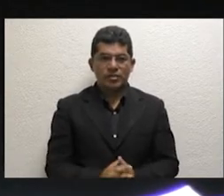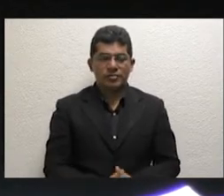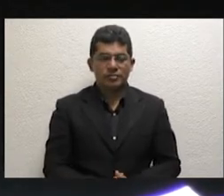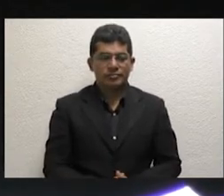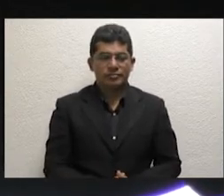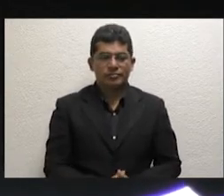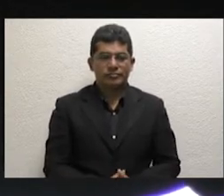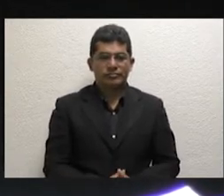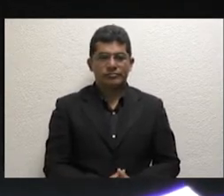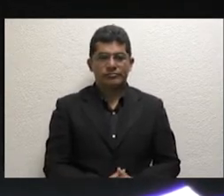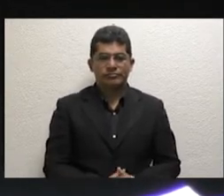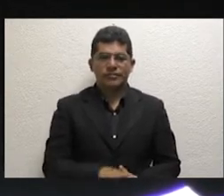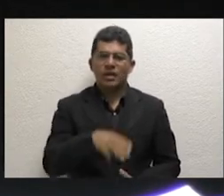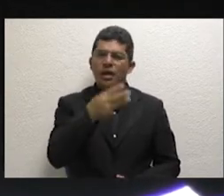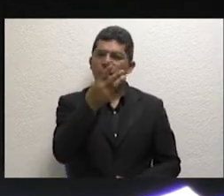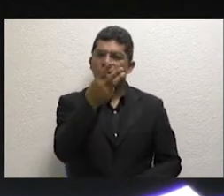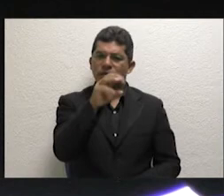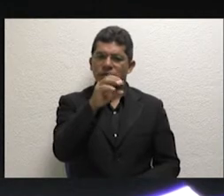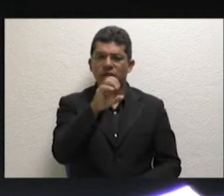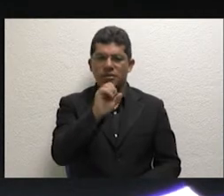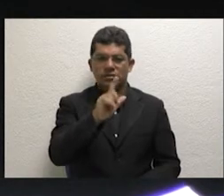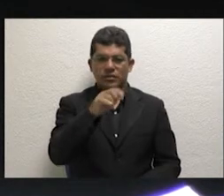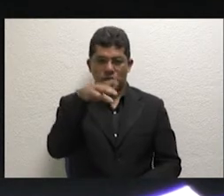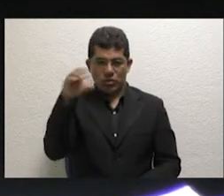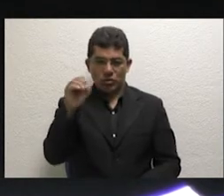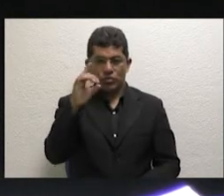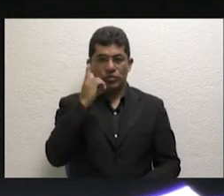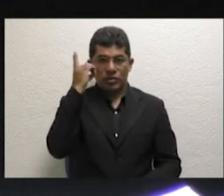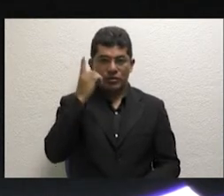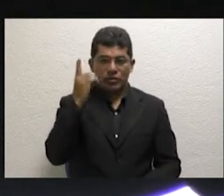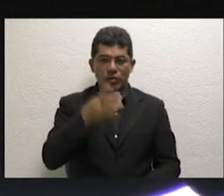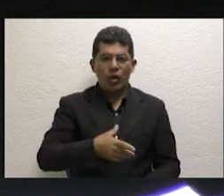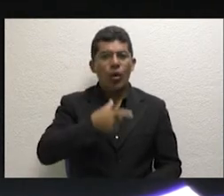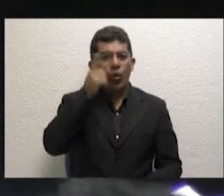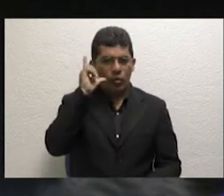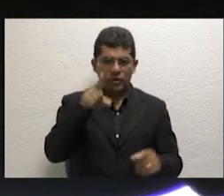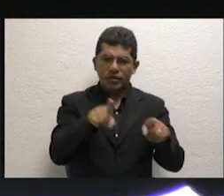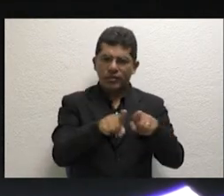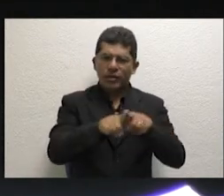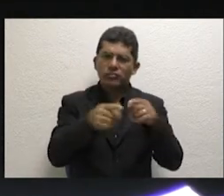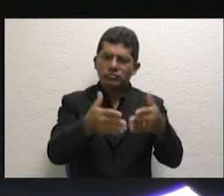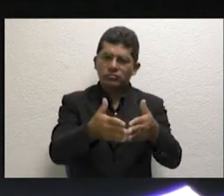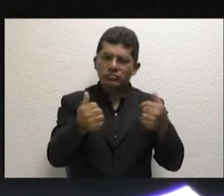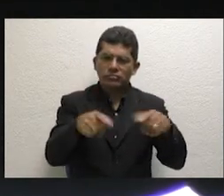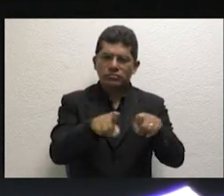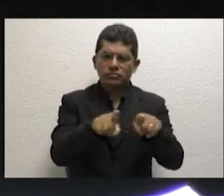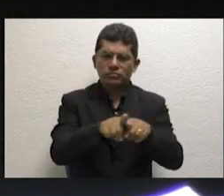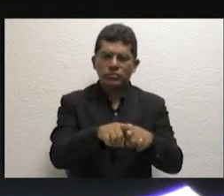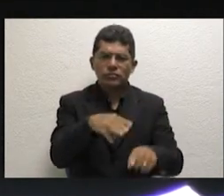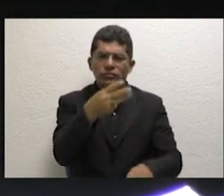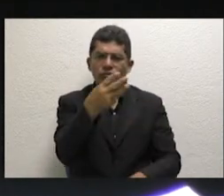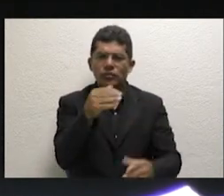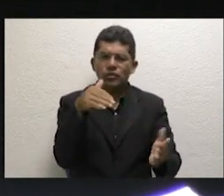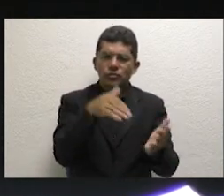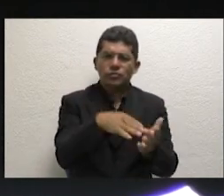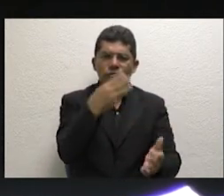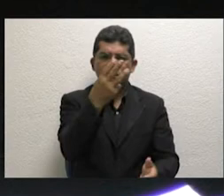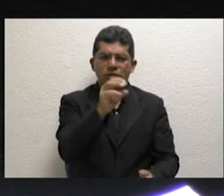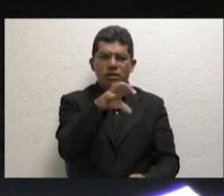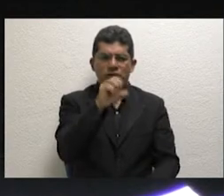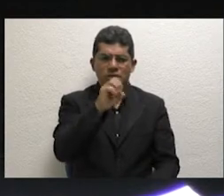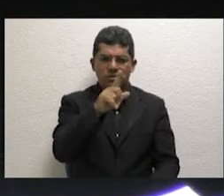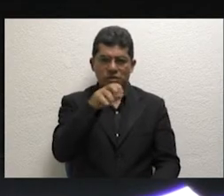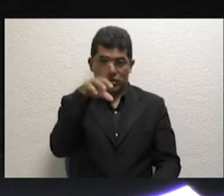30 segundos deputado 30 segundos ontem também solicito os últimos 30 segundos para